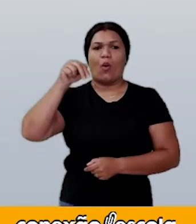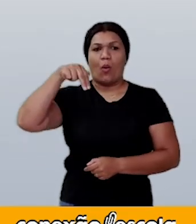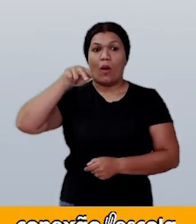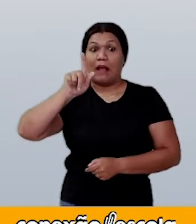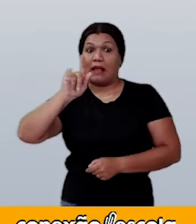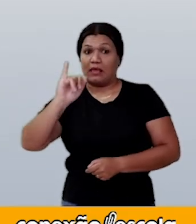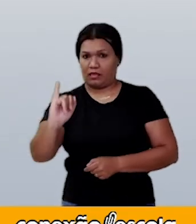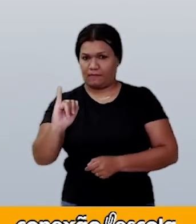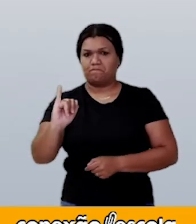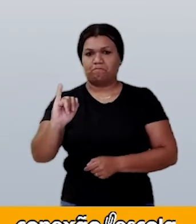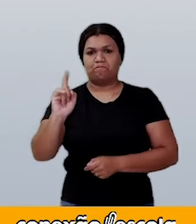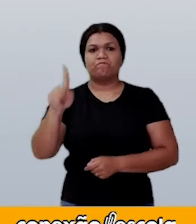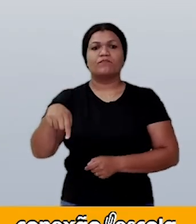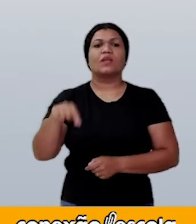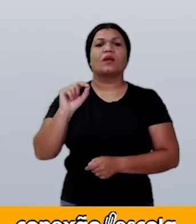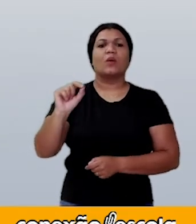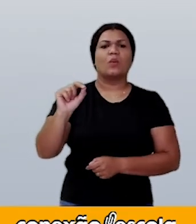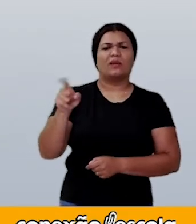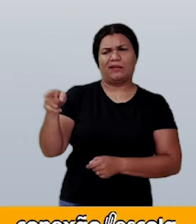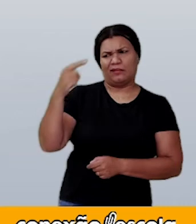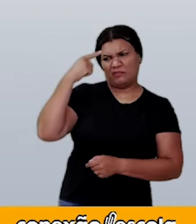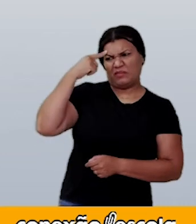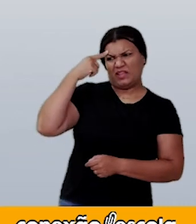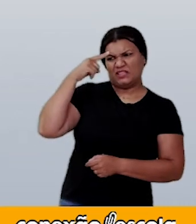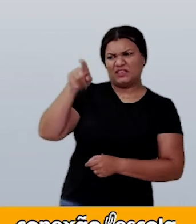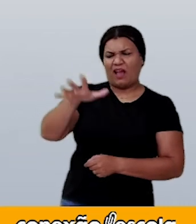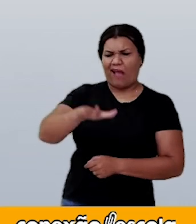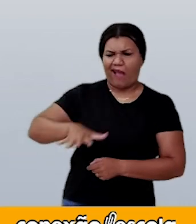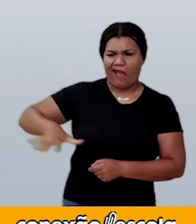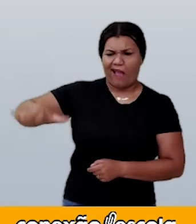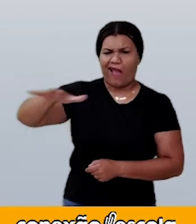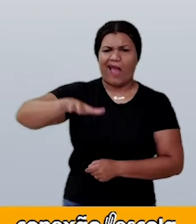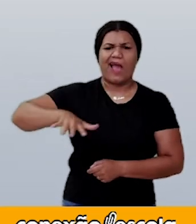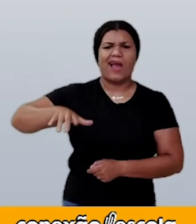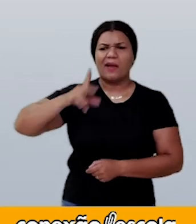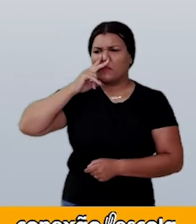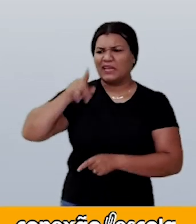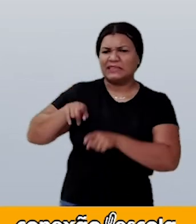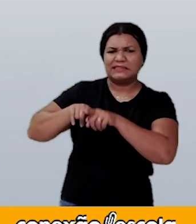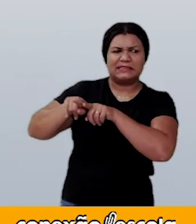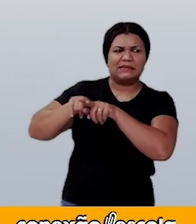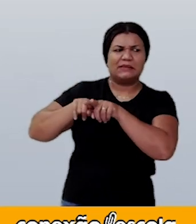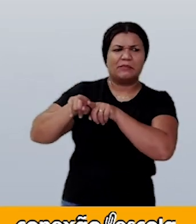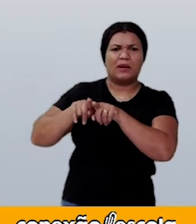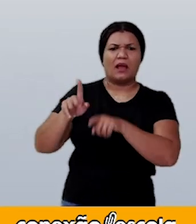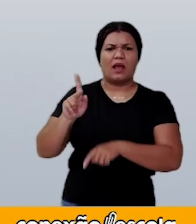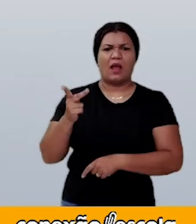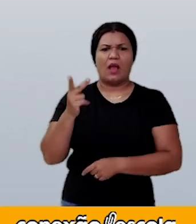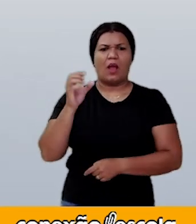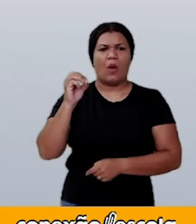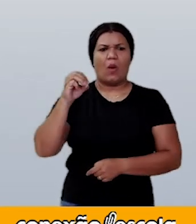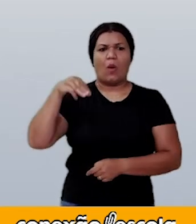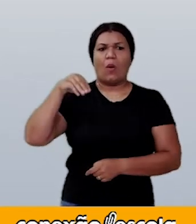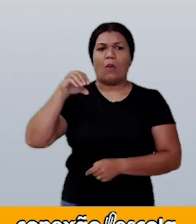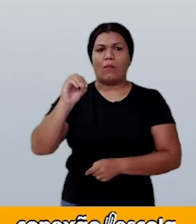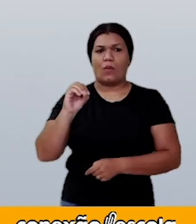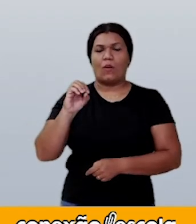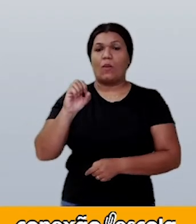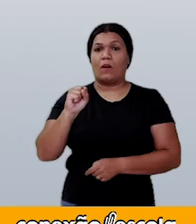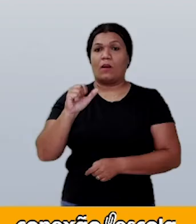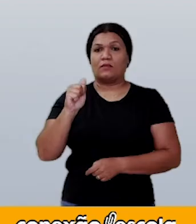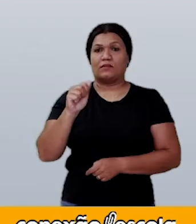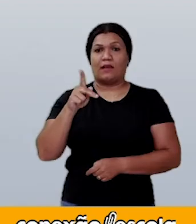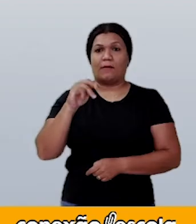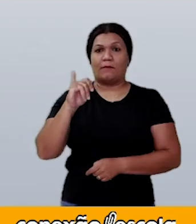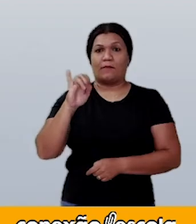Seria uma linha espécie irmã dos Homo sapiens, o que